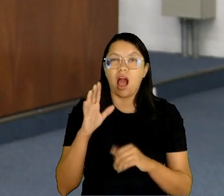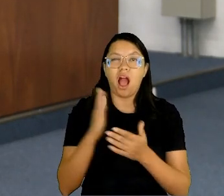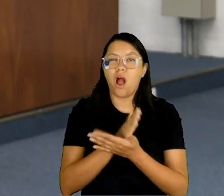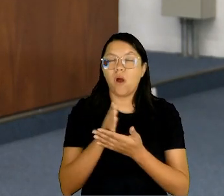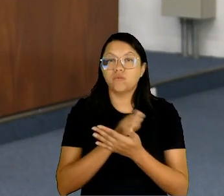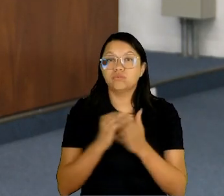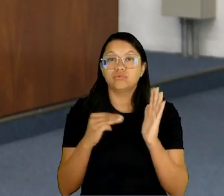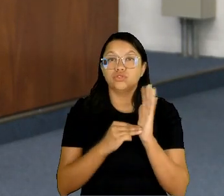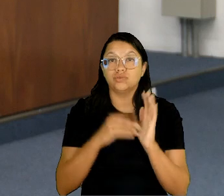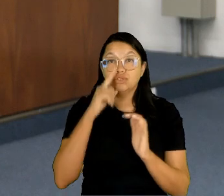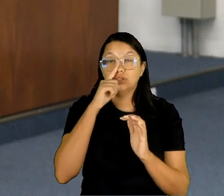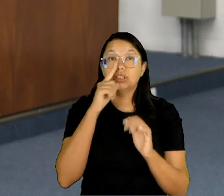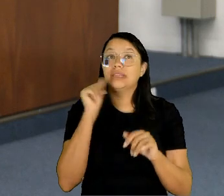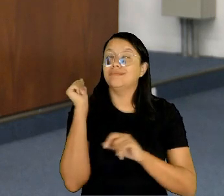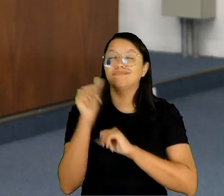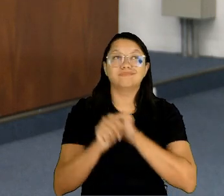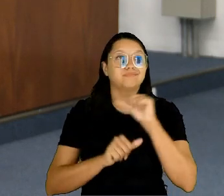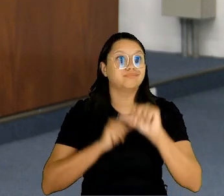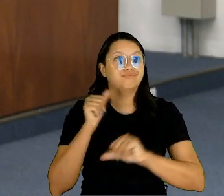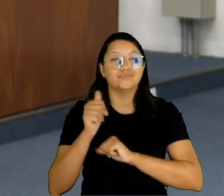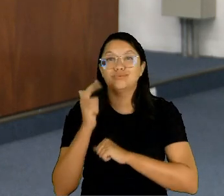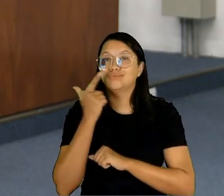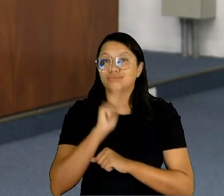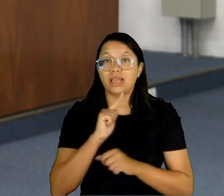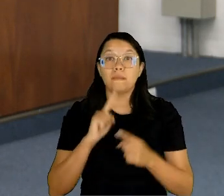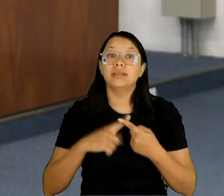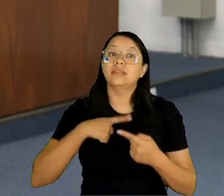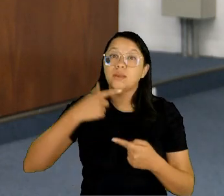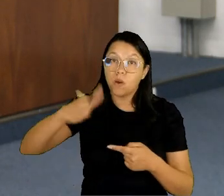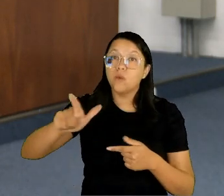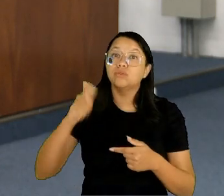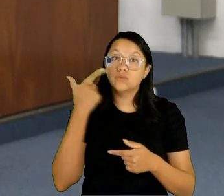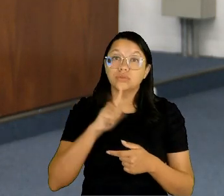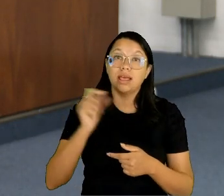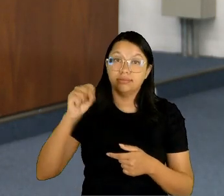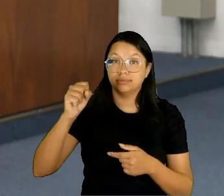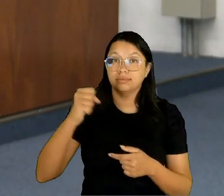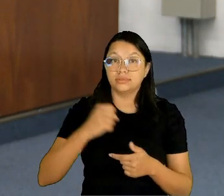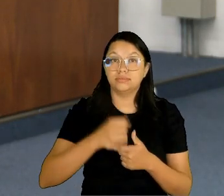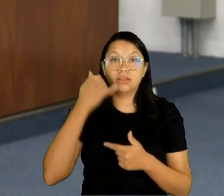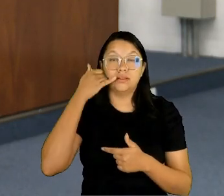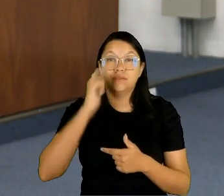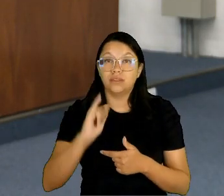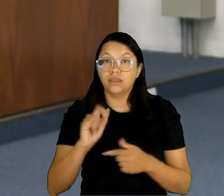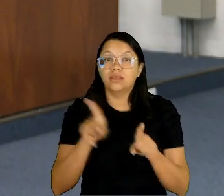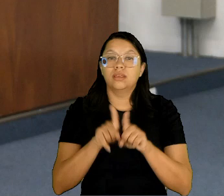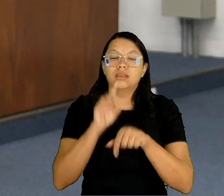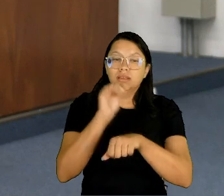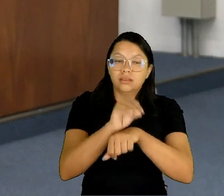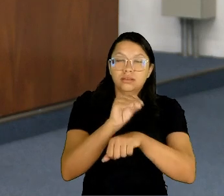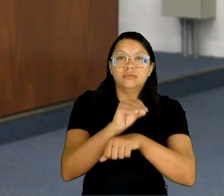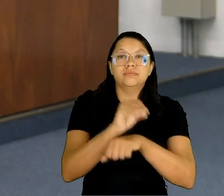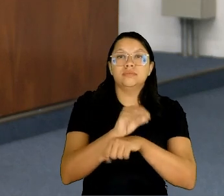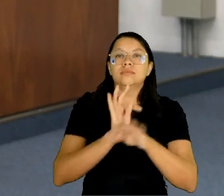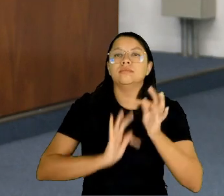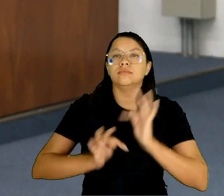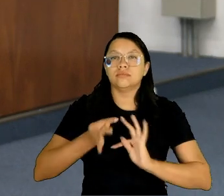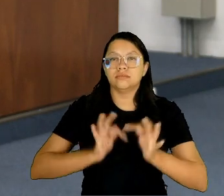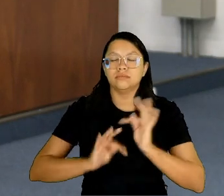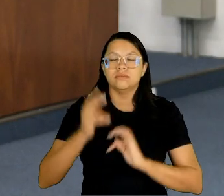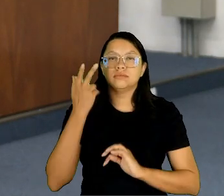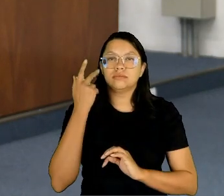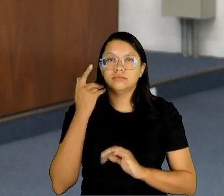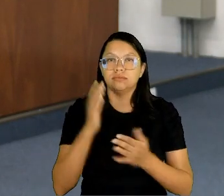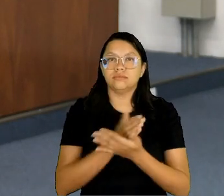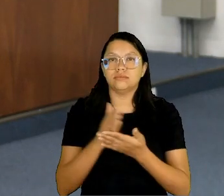só fatores de riscos que a gente não consegue modificar. Tem vários outros que a gente consegue agir, tanto para prevenir quanto para tratar.